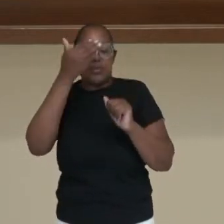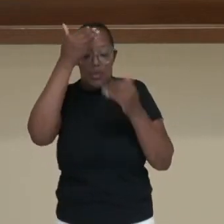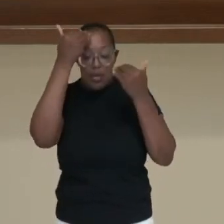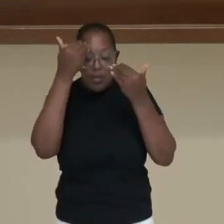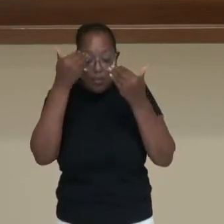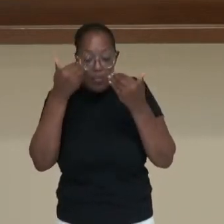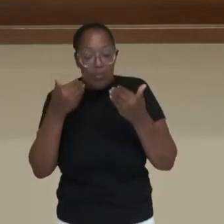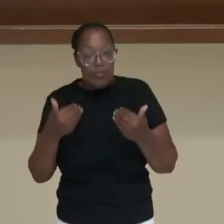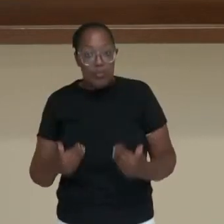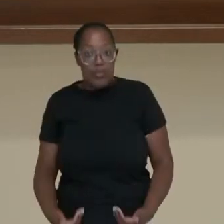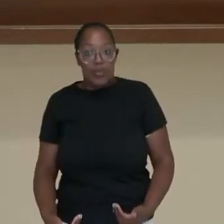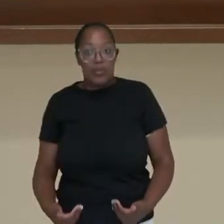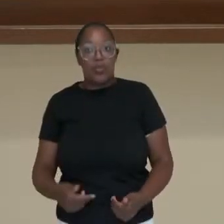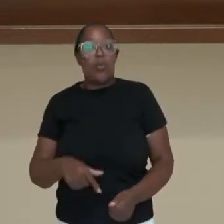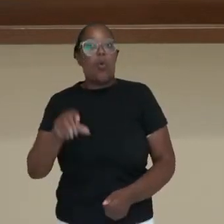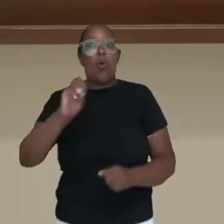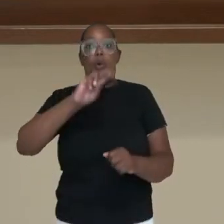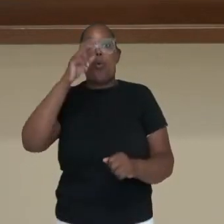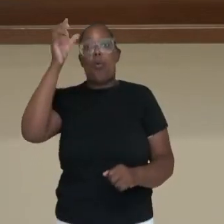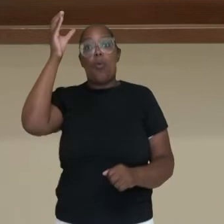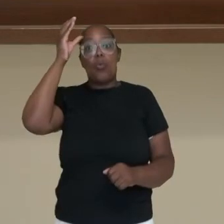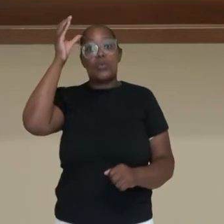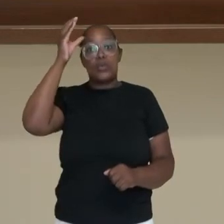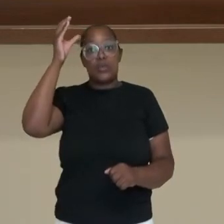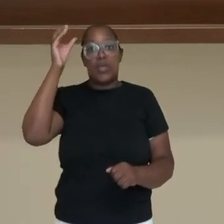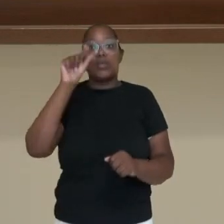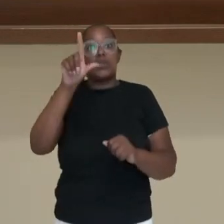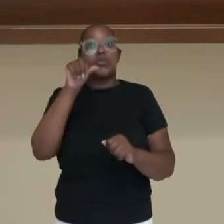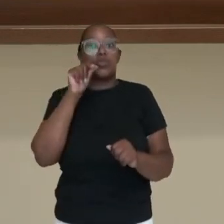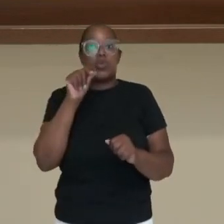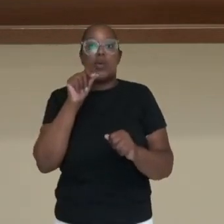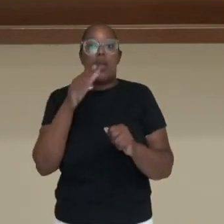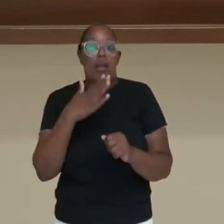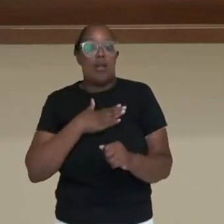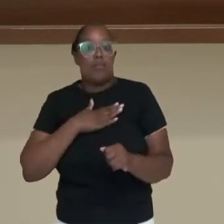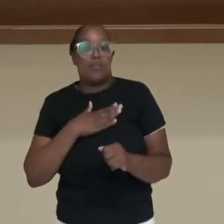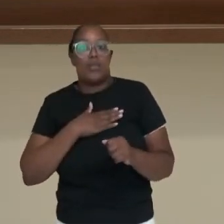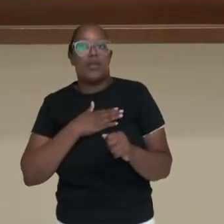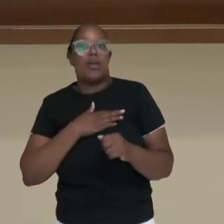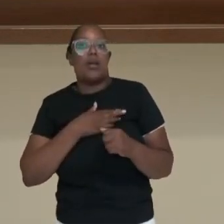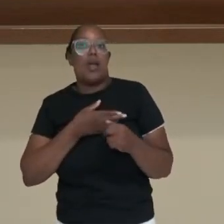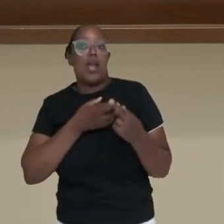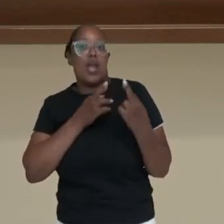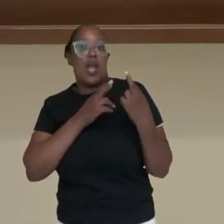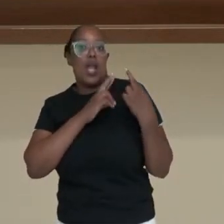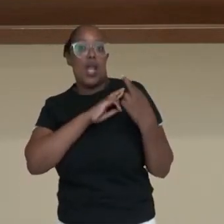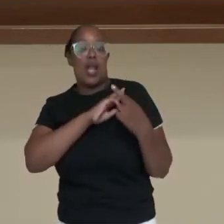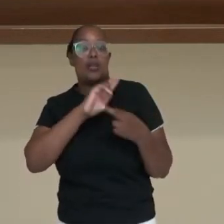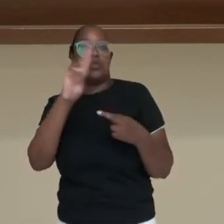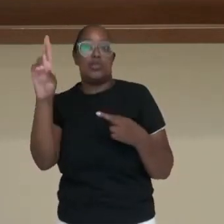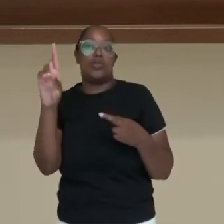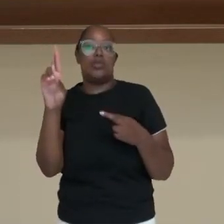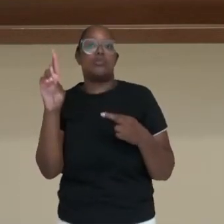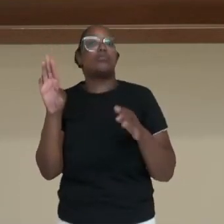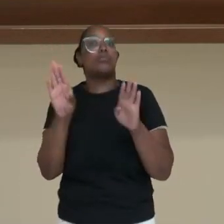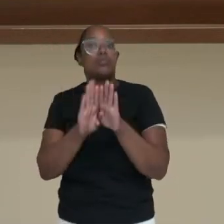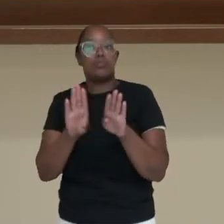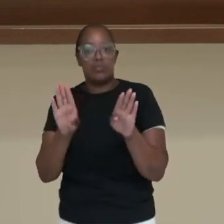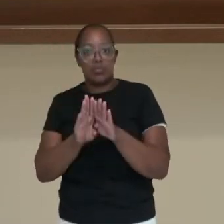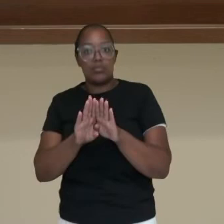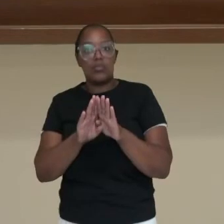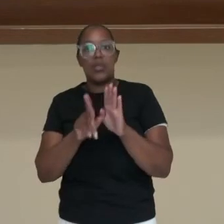liberdade de consciência, a minha liberdade de escolher a religião que eu quiser. Inclusive, também está garantido